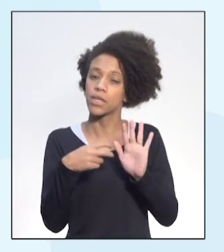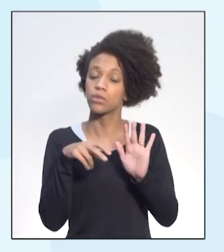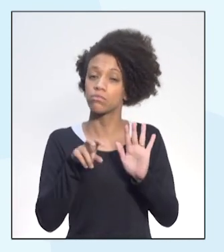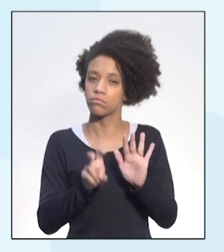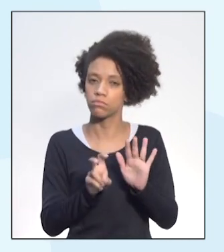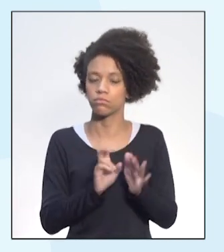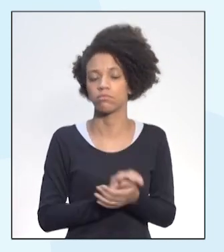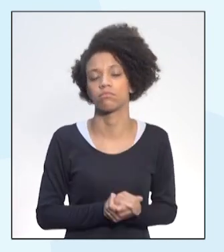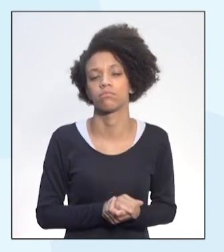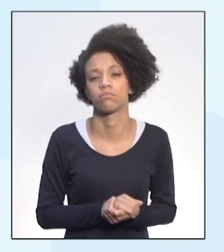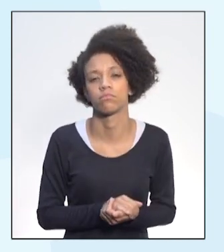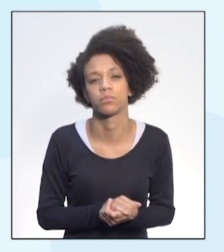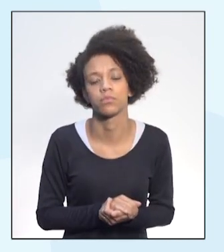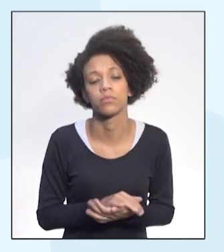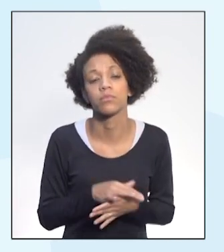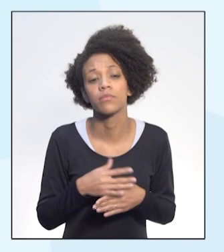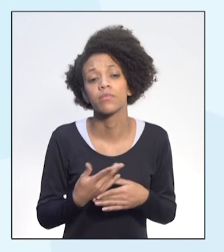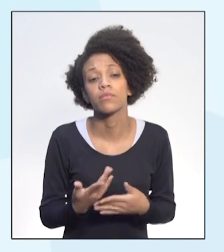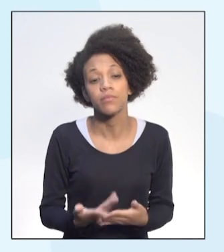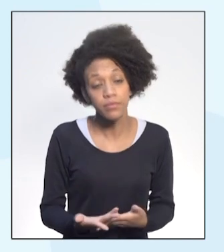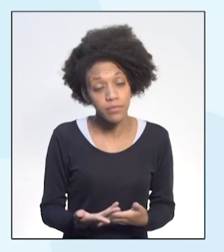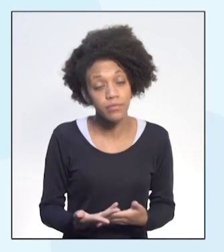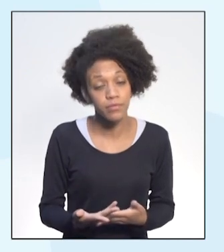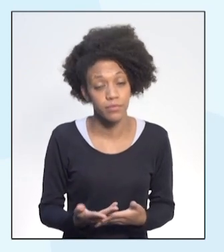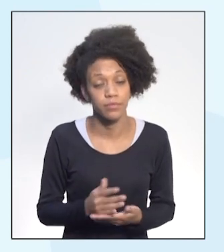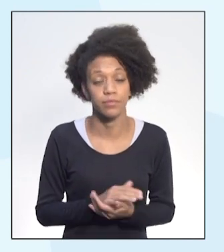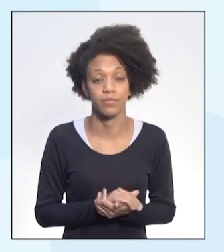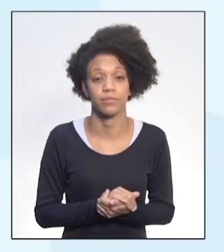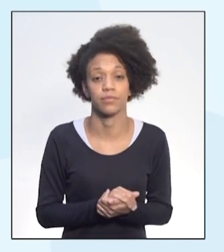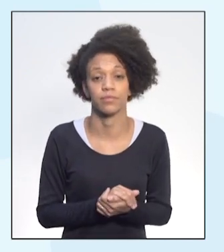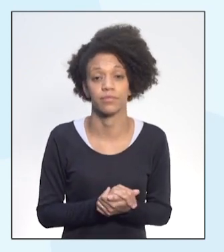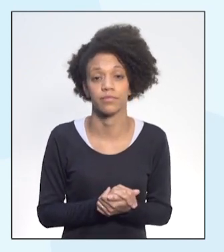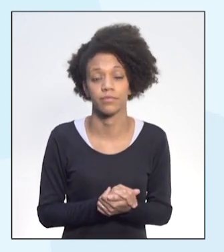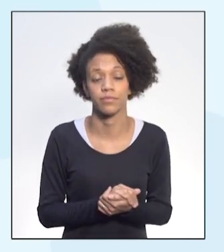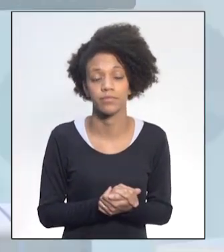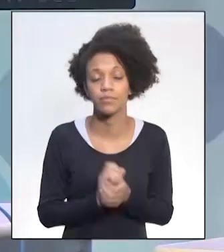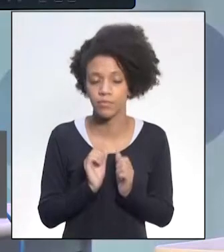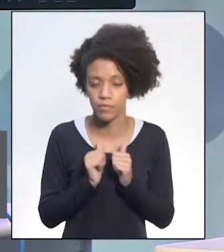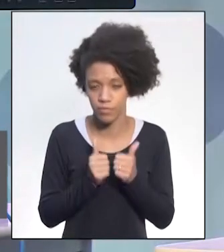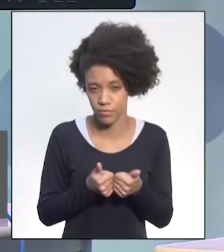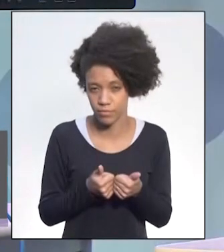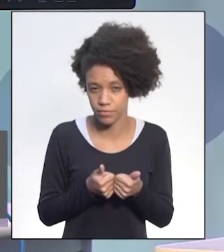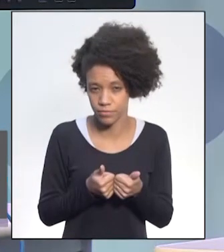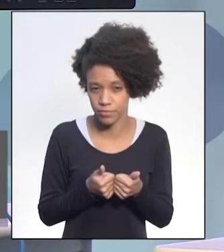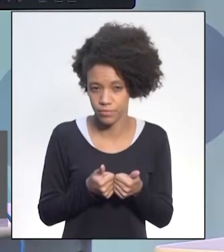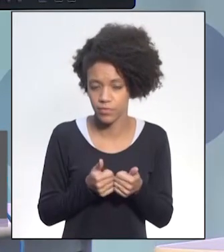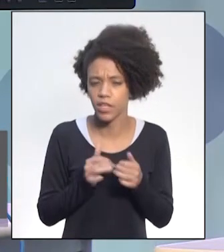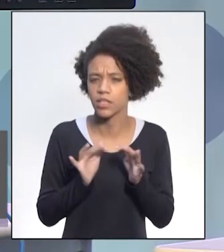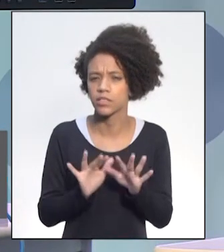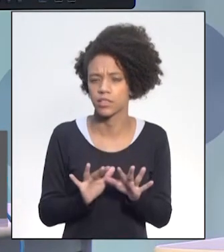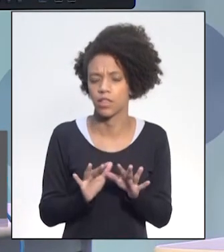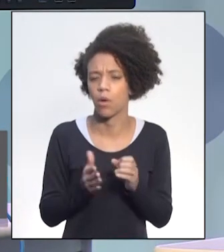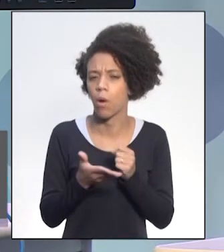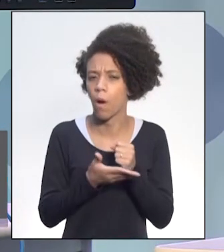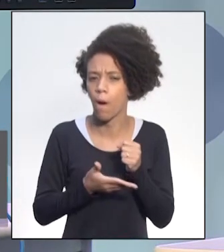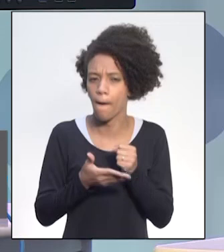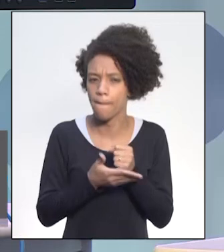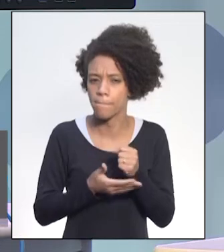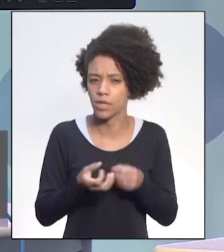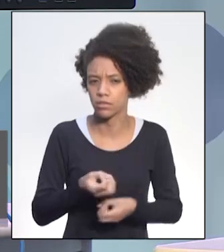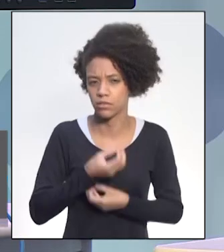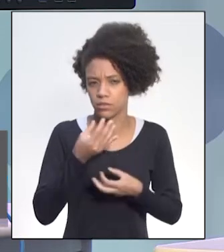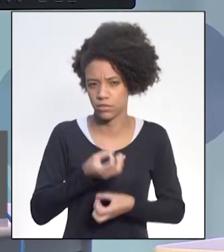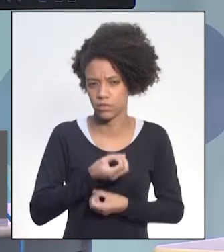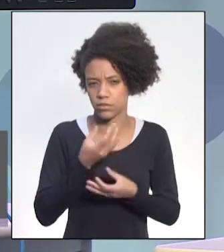menos 5. Então, o POH vai ser 5. Tudo bem? Então, com base nessa informação